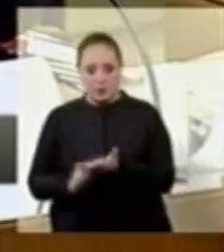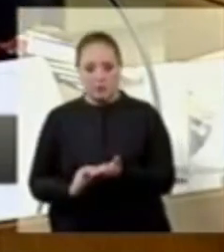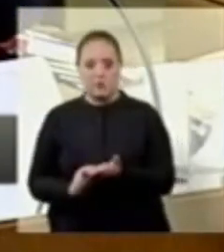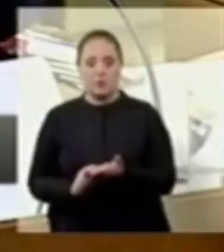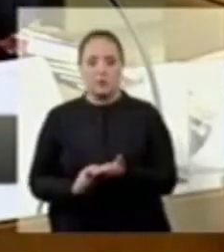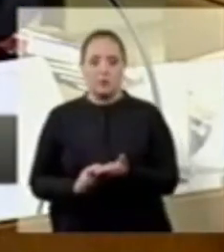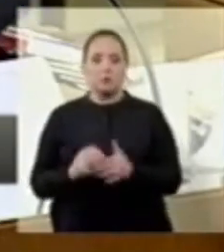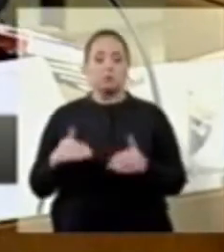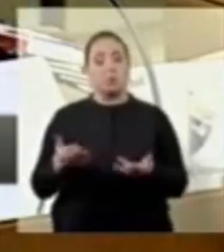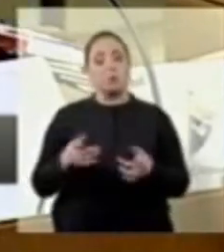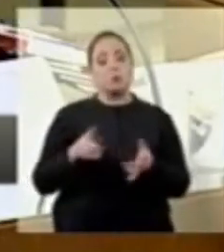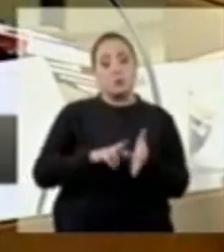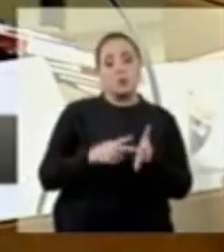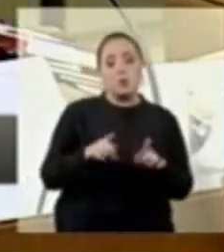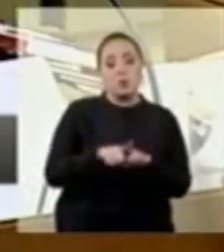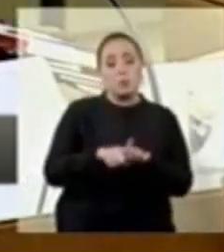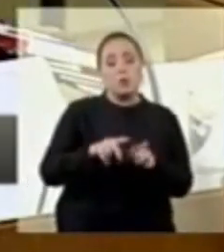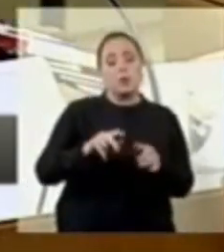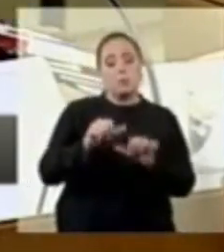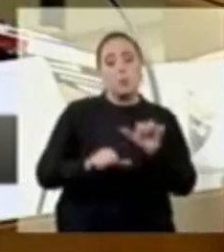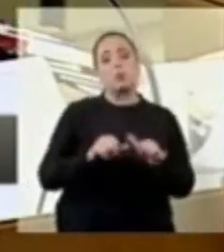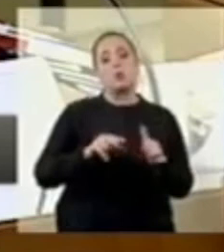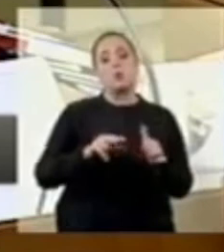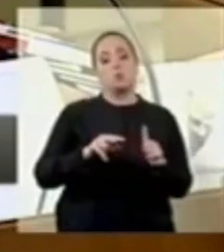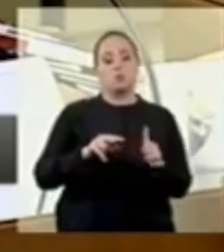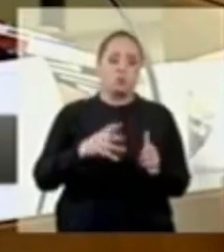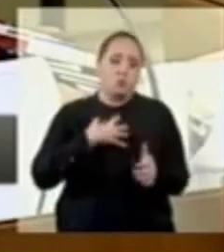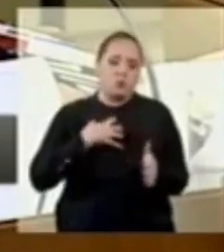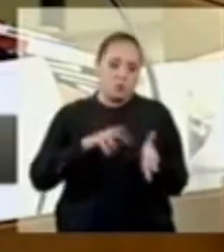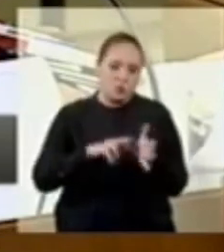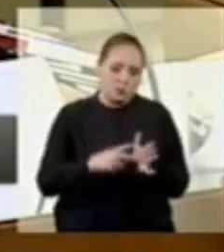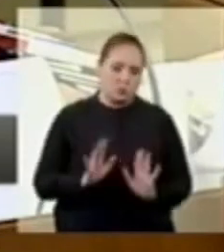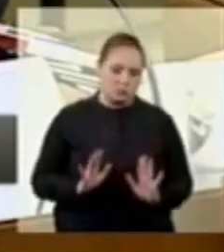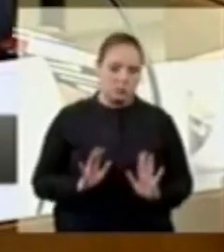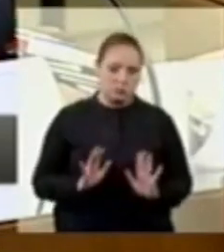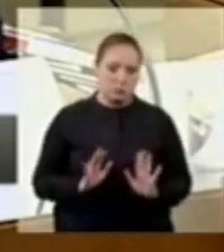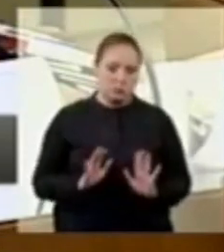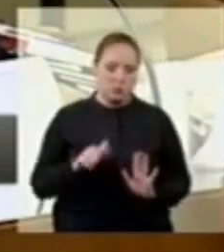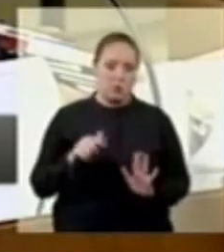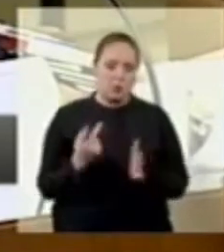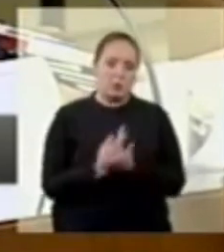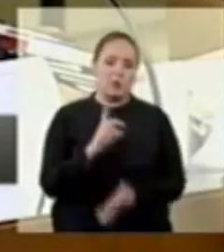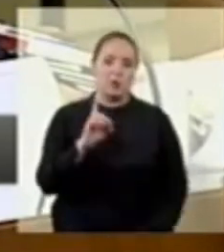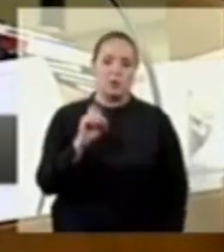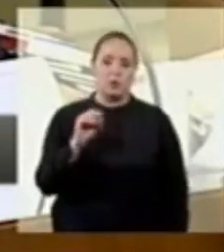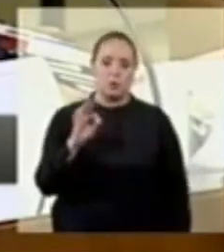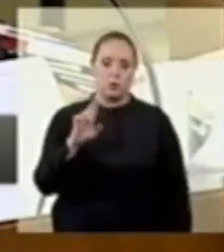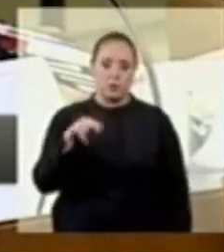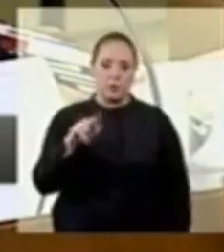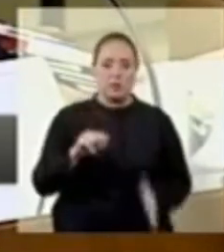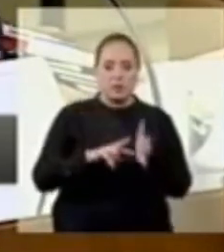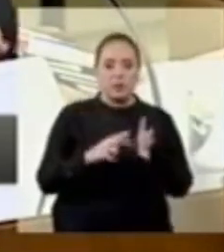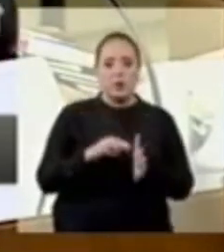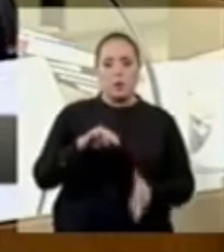análise está mudando o sentido e alcance daquela norma condicional essa é a figura que em doutrina se denomina mutação